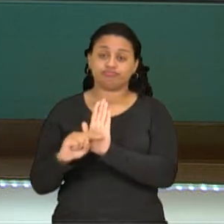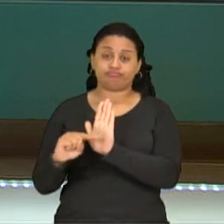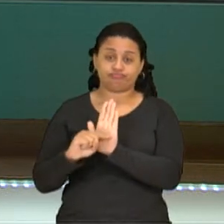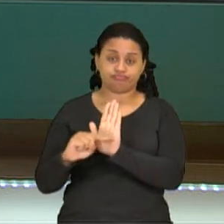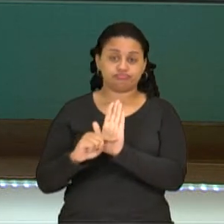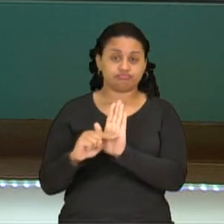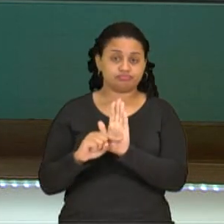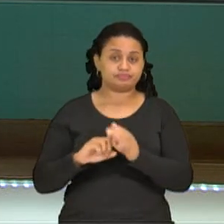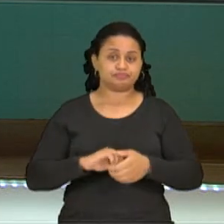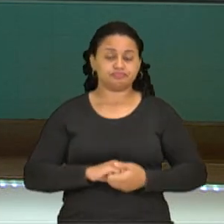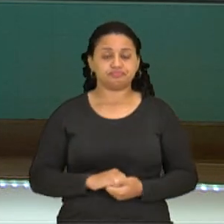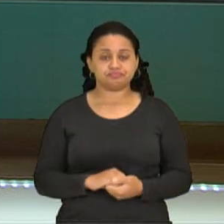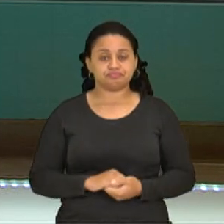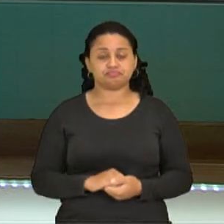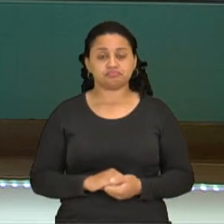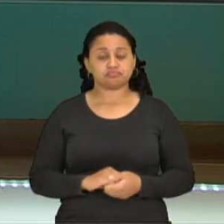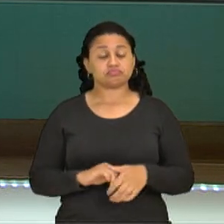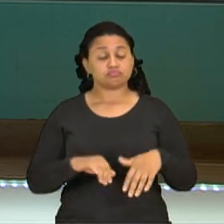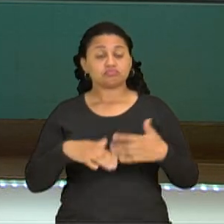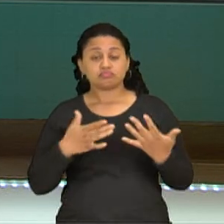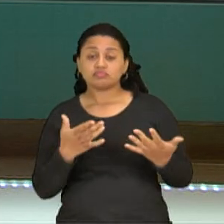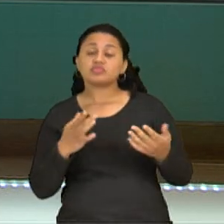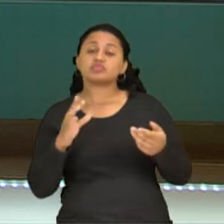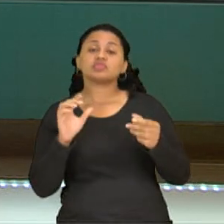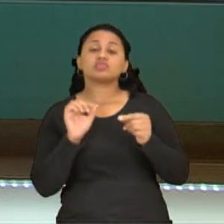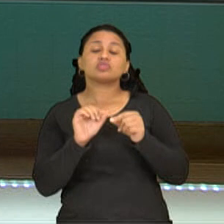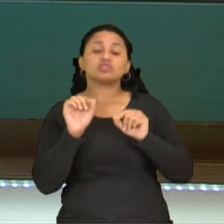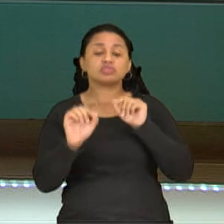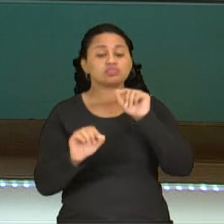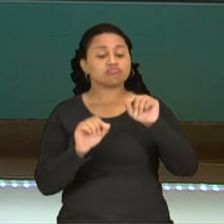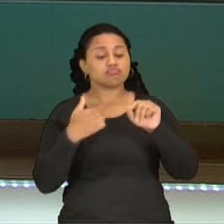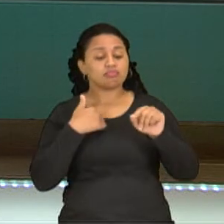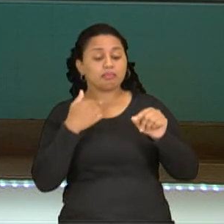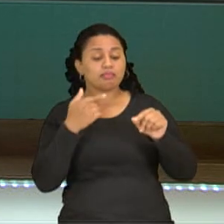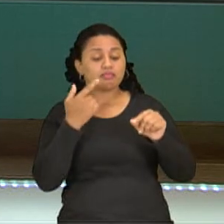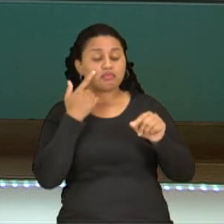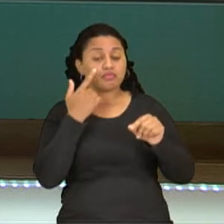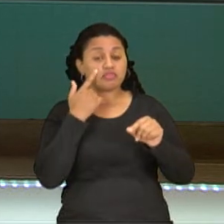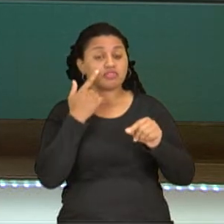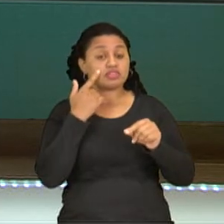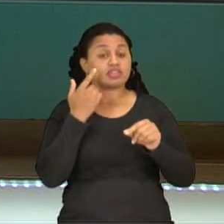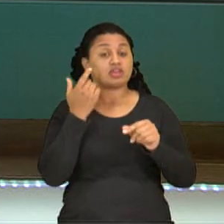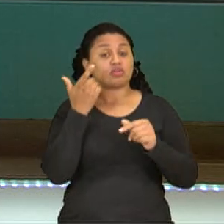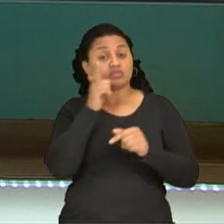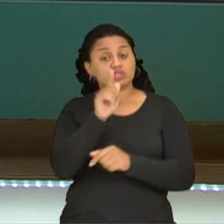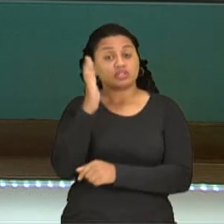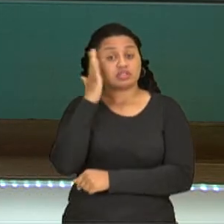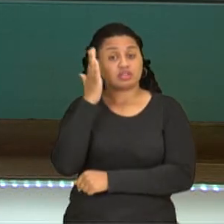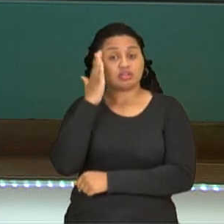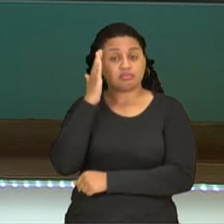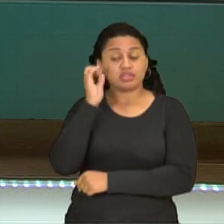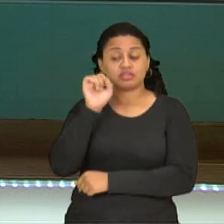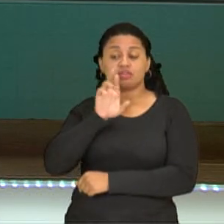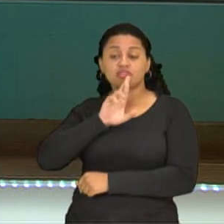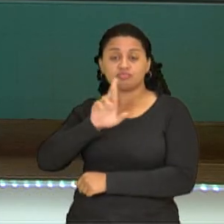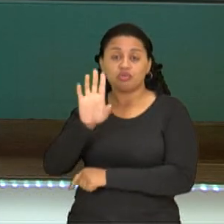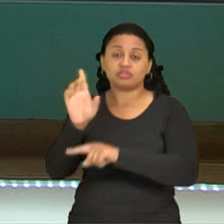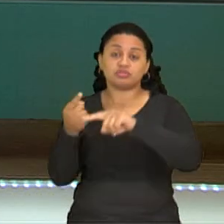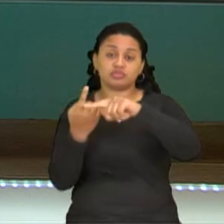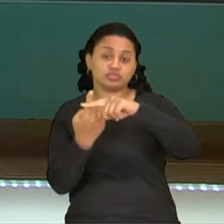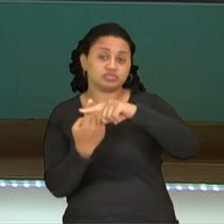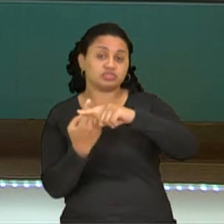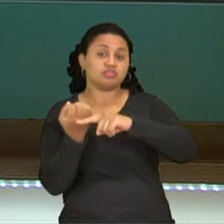base negativa. E isso vai determinar se o meu resultado será positivo